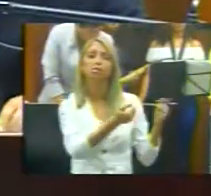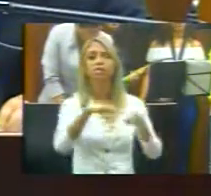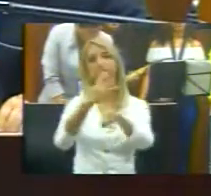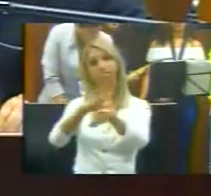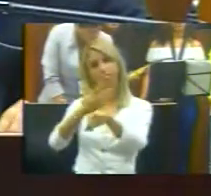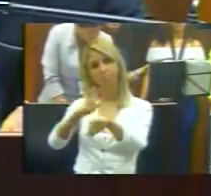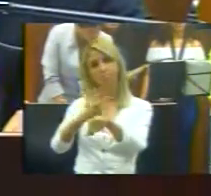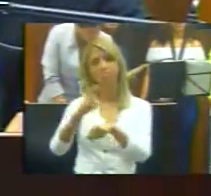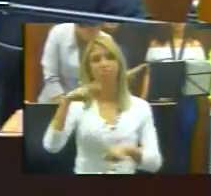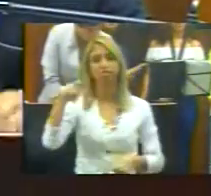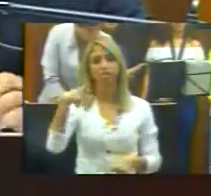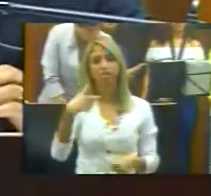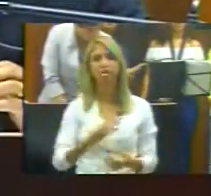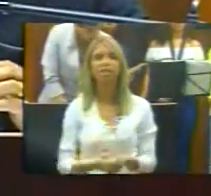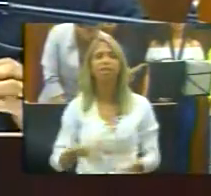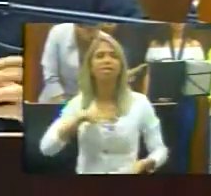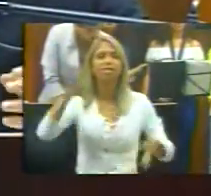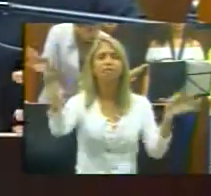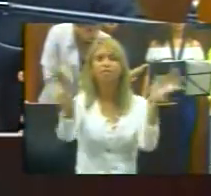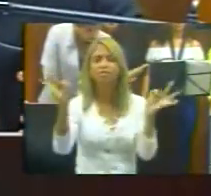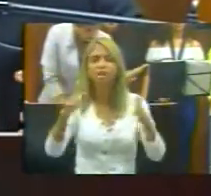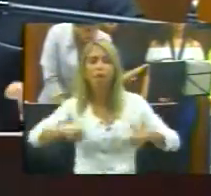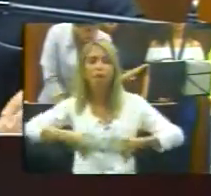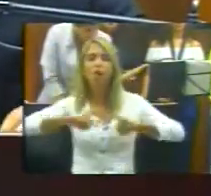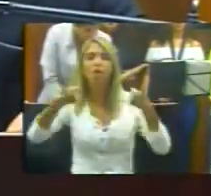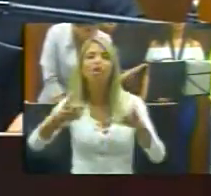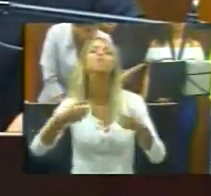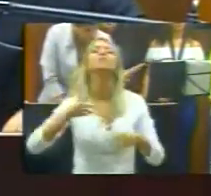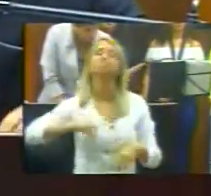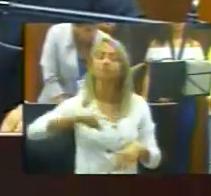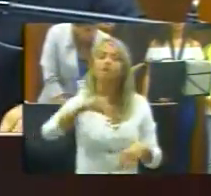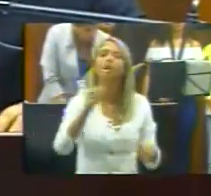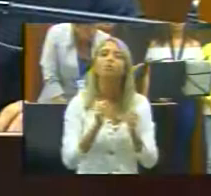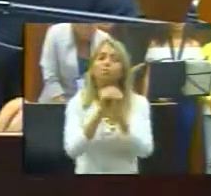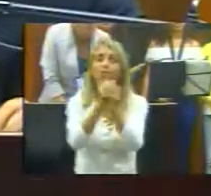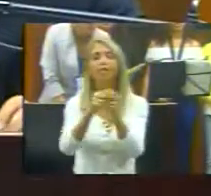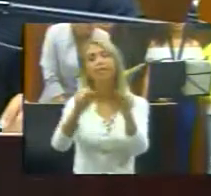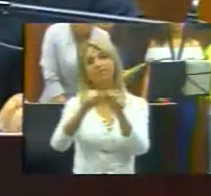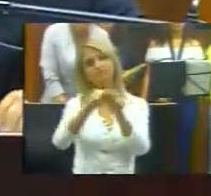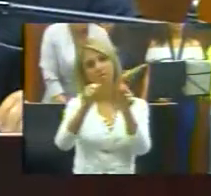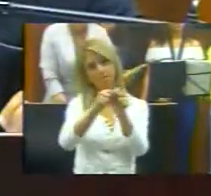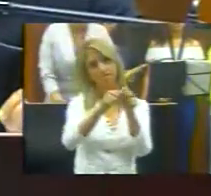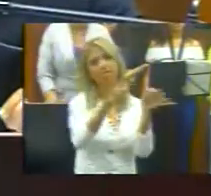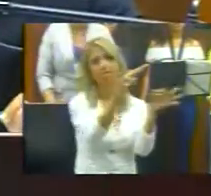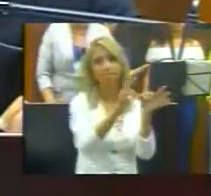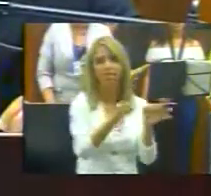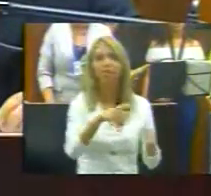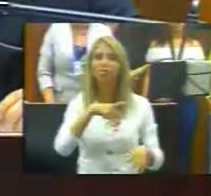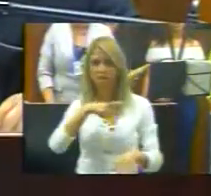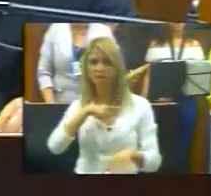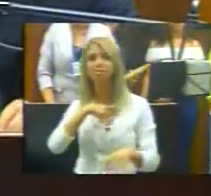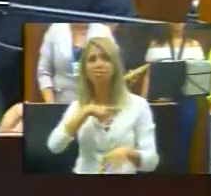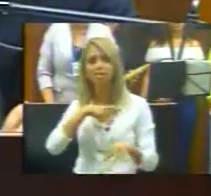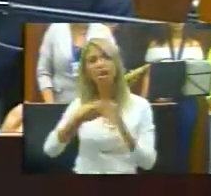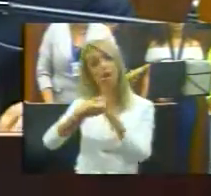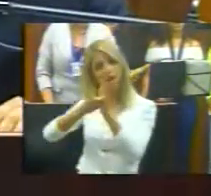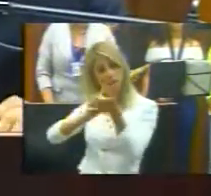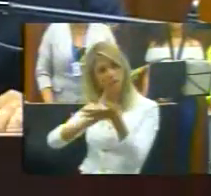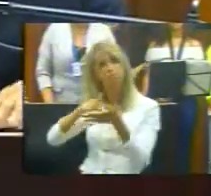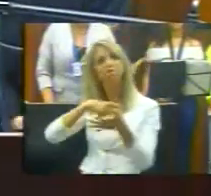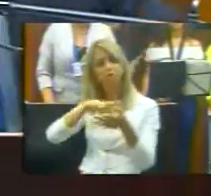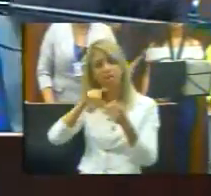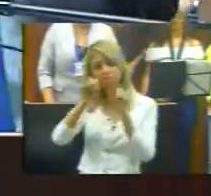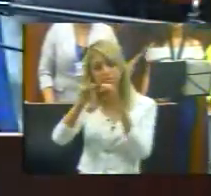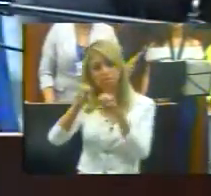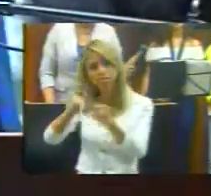ideia, começou a elaborar o projeto junto com a Sara, e nós tivemos um laboratório com esses meninos. Esses